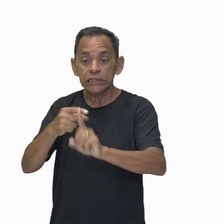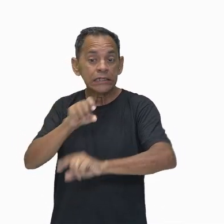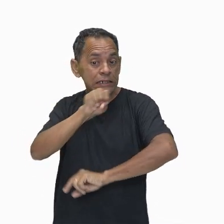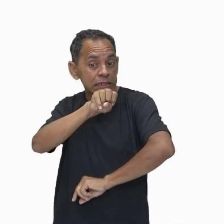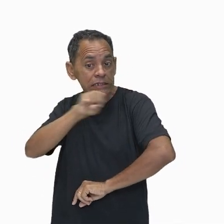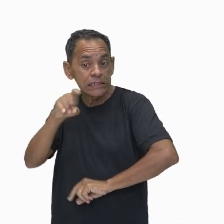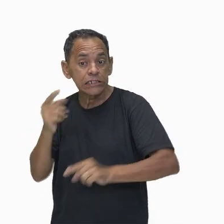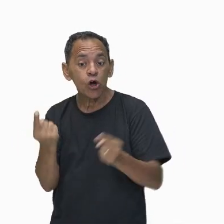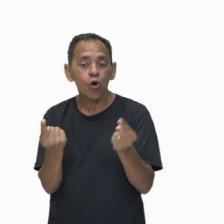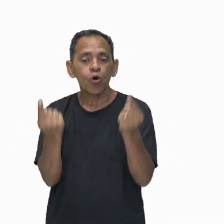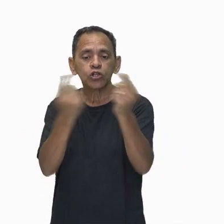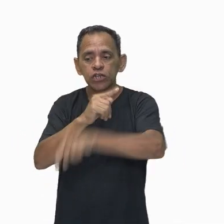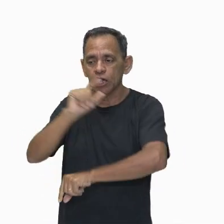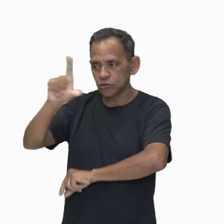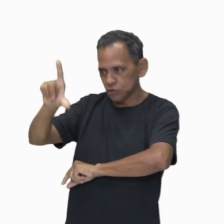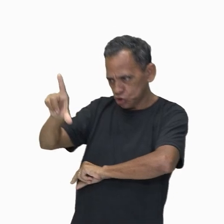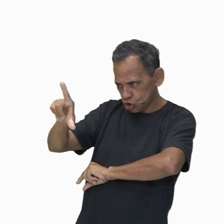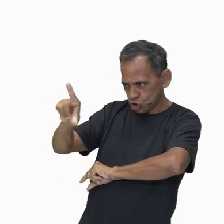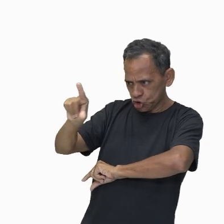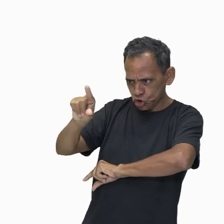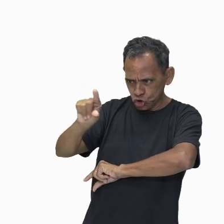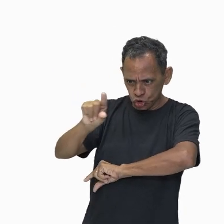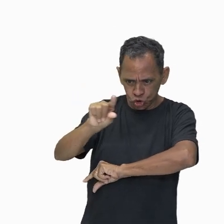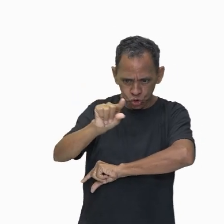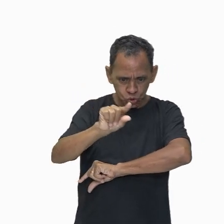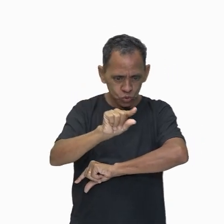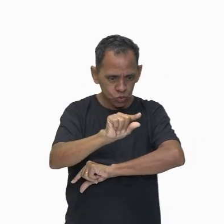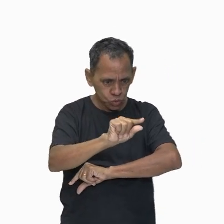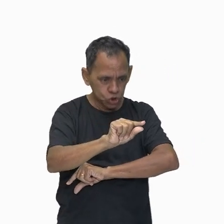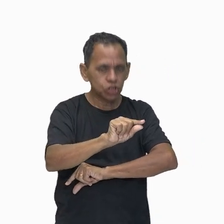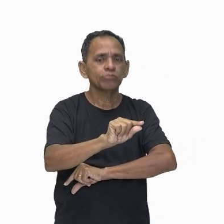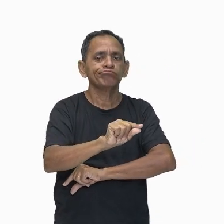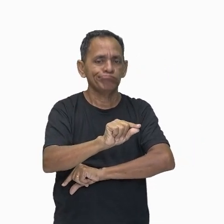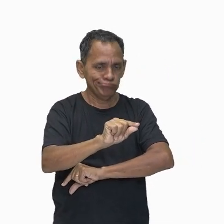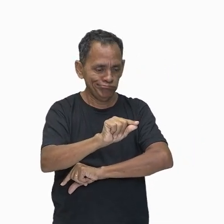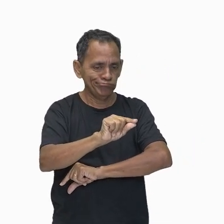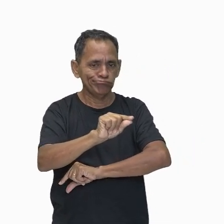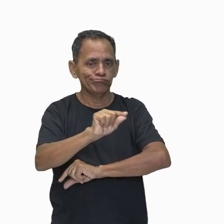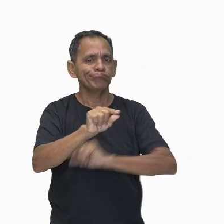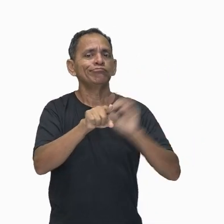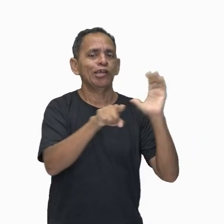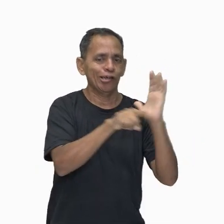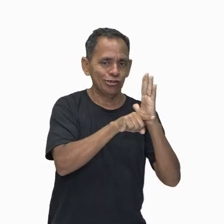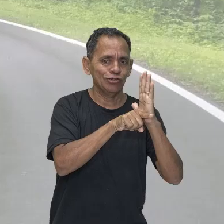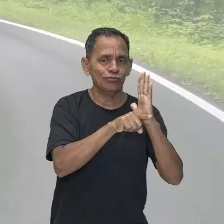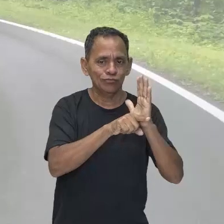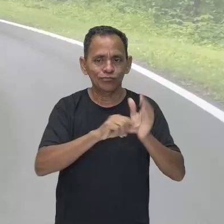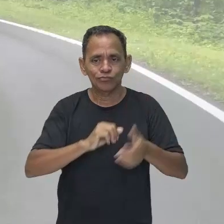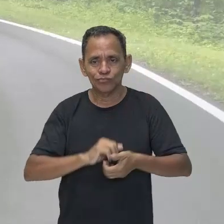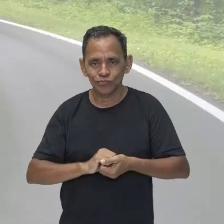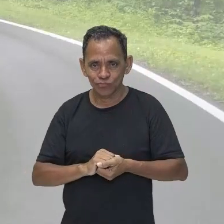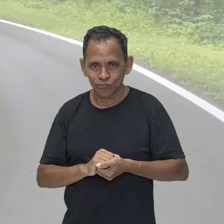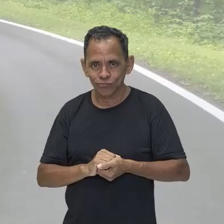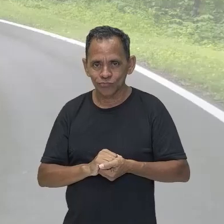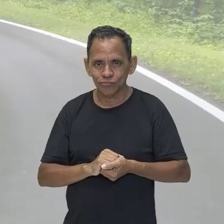do tempo. E com isso, o seu deslocamento vai ser negativo, tá, pessoal? Faz